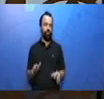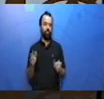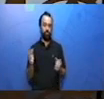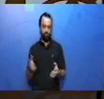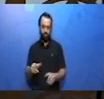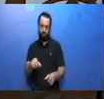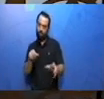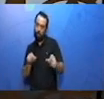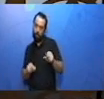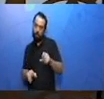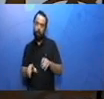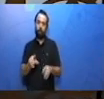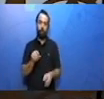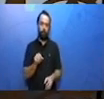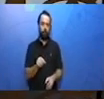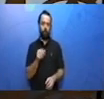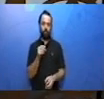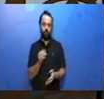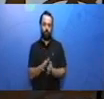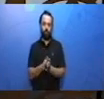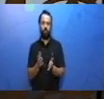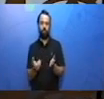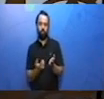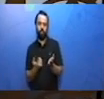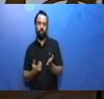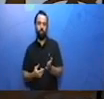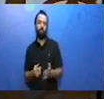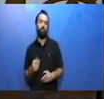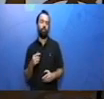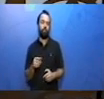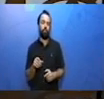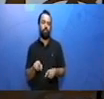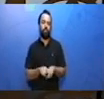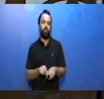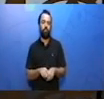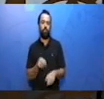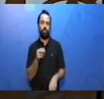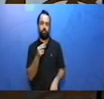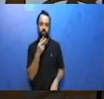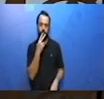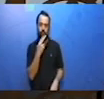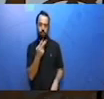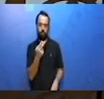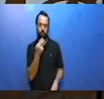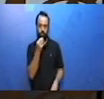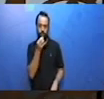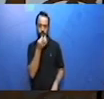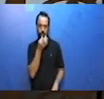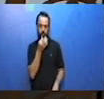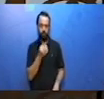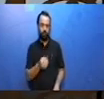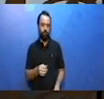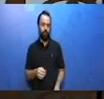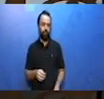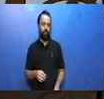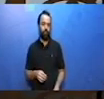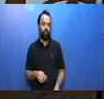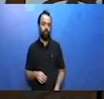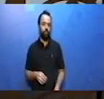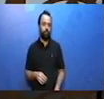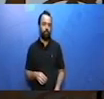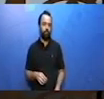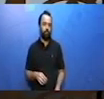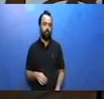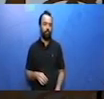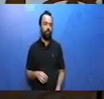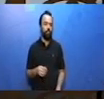seu estojo, separa seu lápis de cor também, que a gente vai precisar nessa aula, tá? A gente vem